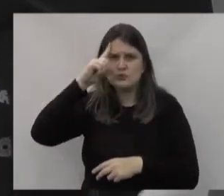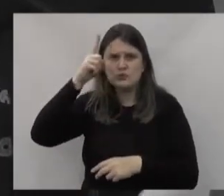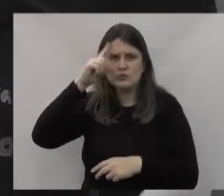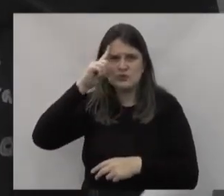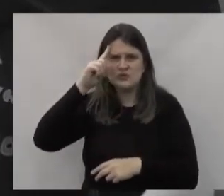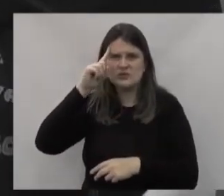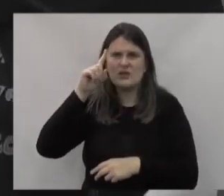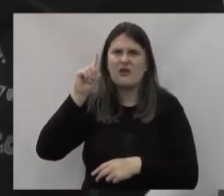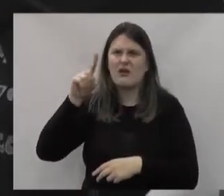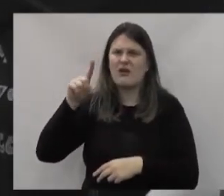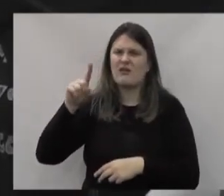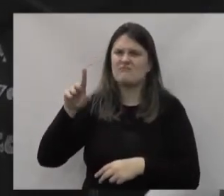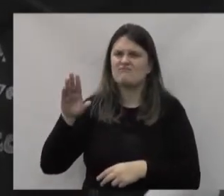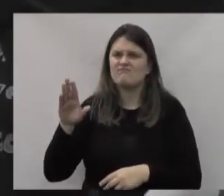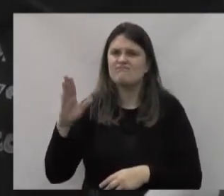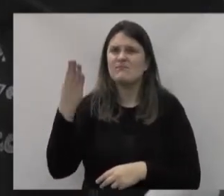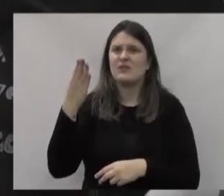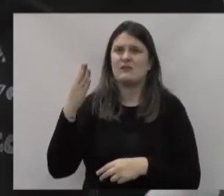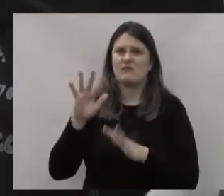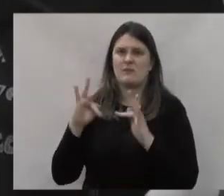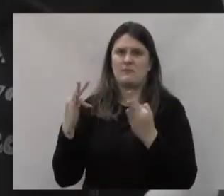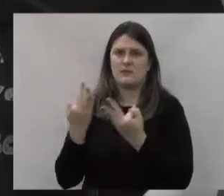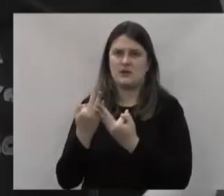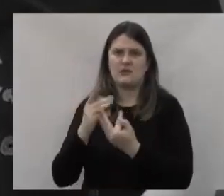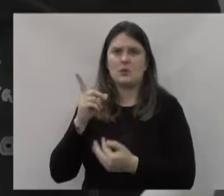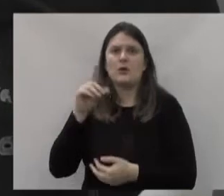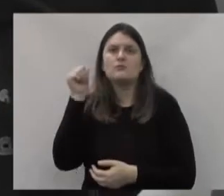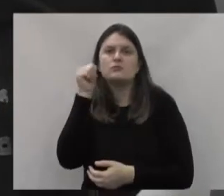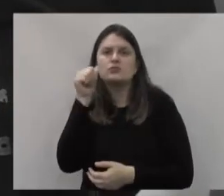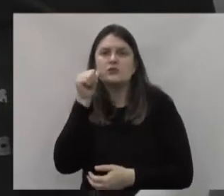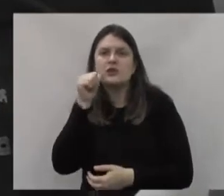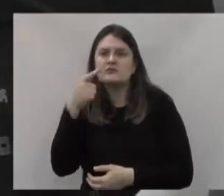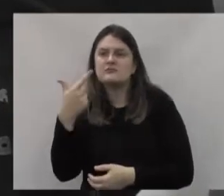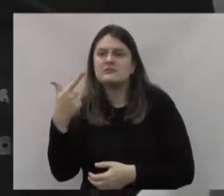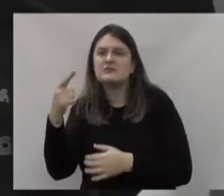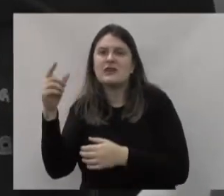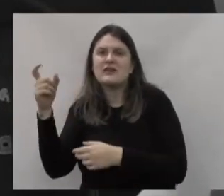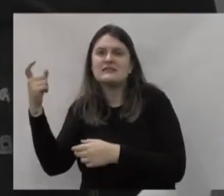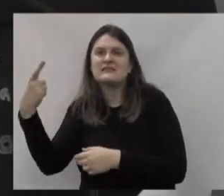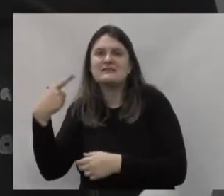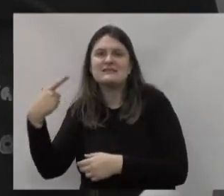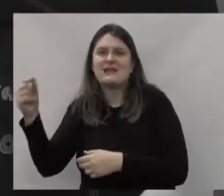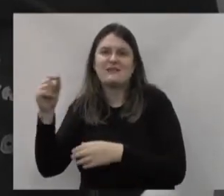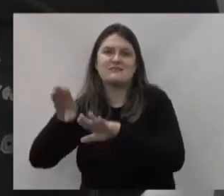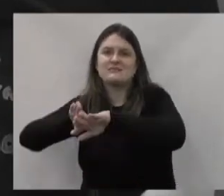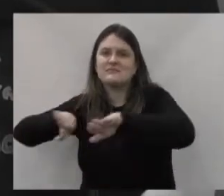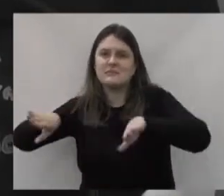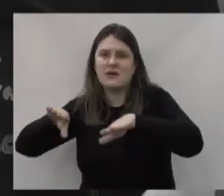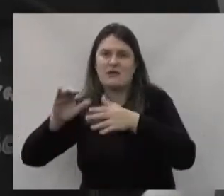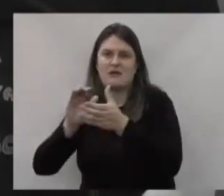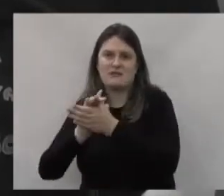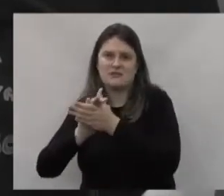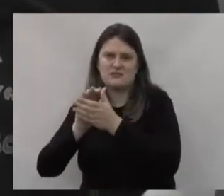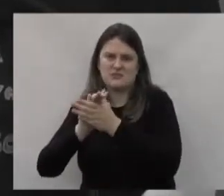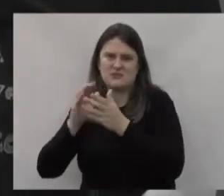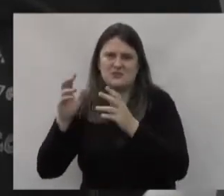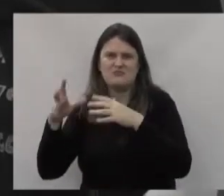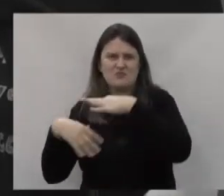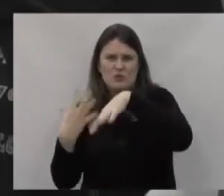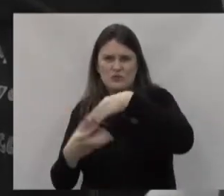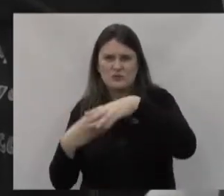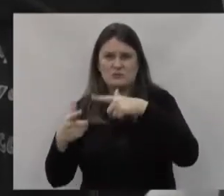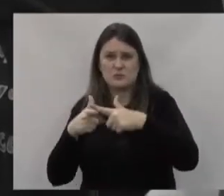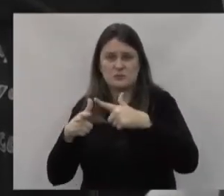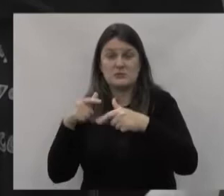sim é uma traição à família. Não uma mulher que sai num relacionamento abusivo. Se a gente conseguir repensar